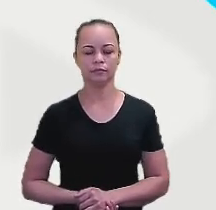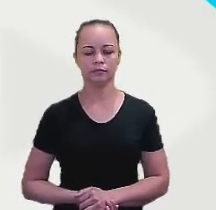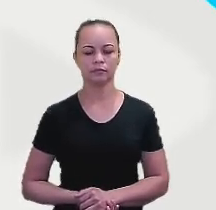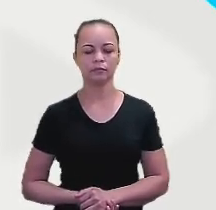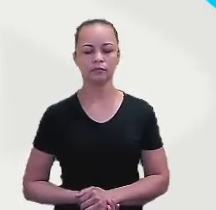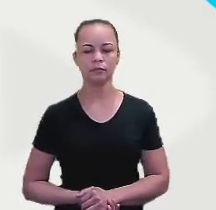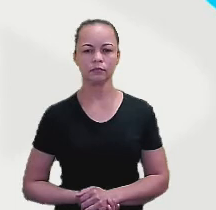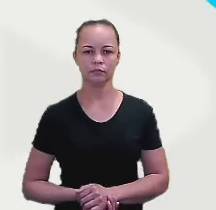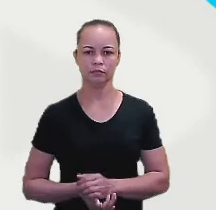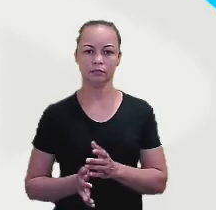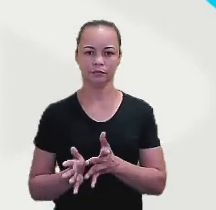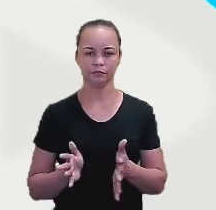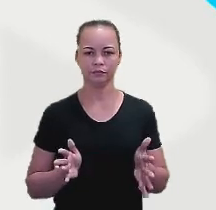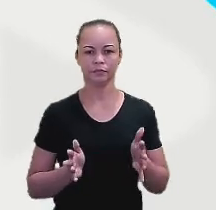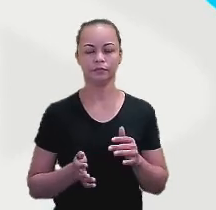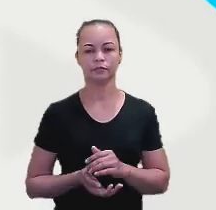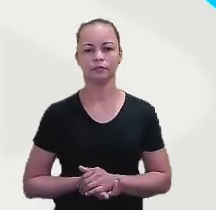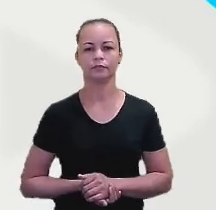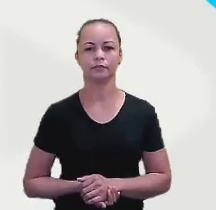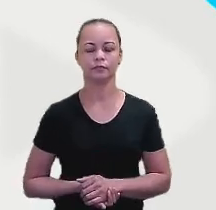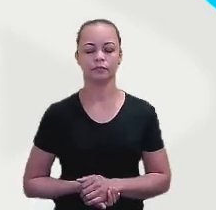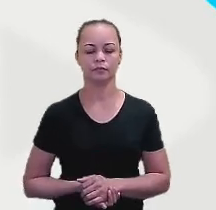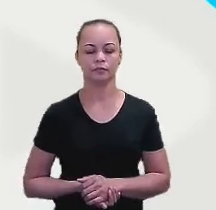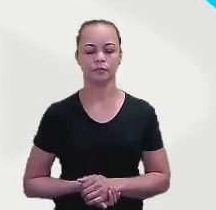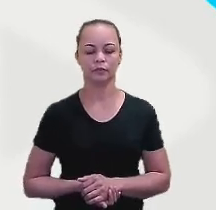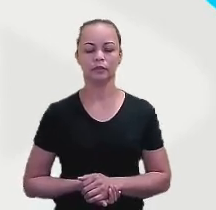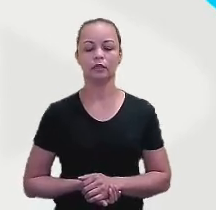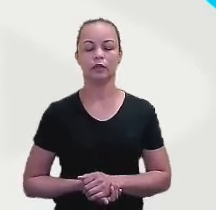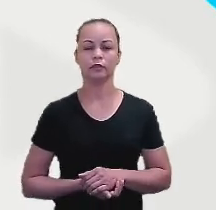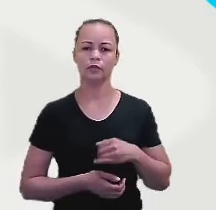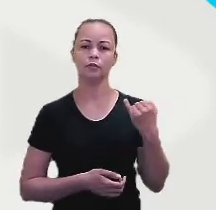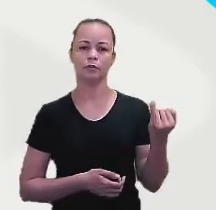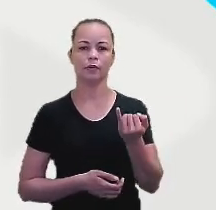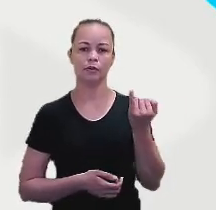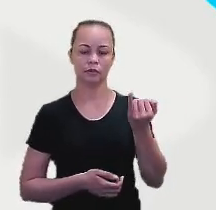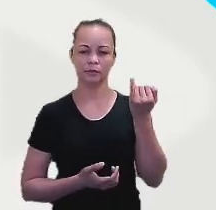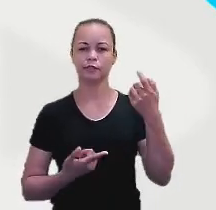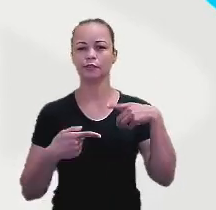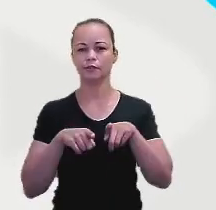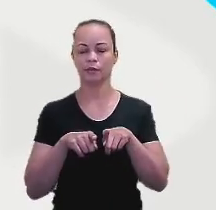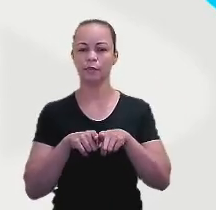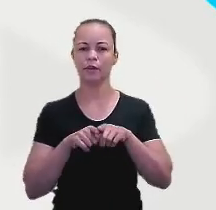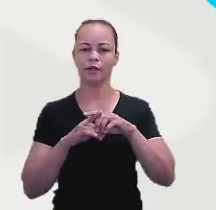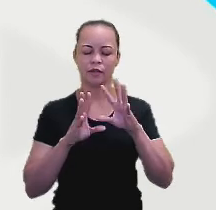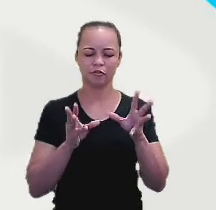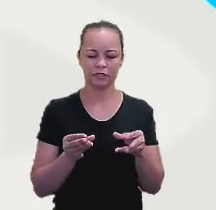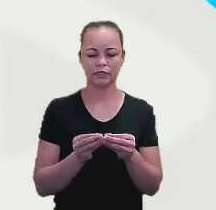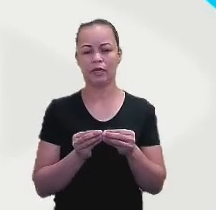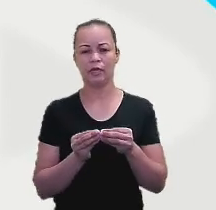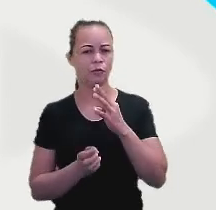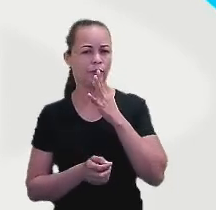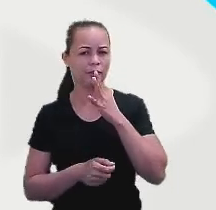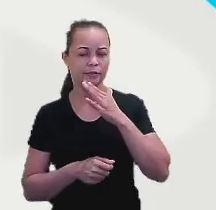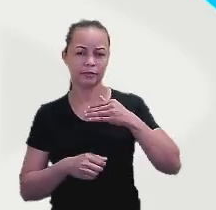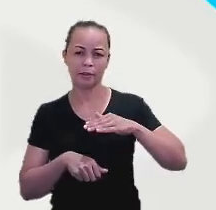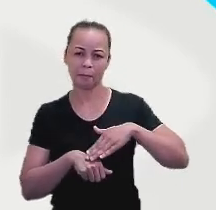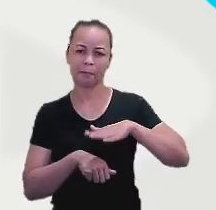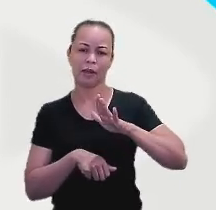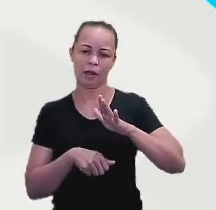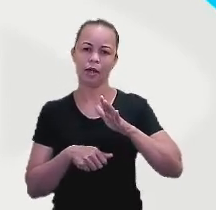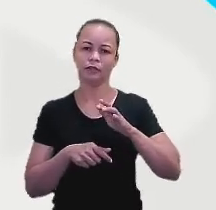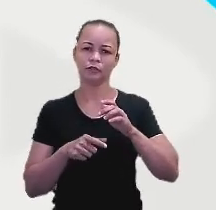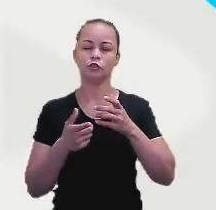Então, vamos continuar. Um dos motivos que é importante a gente revisar e conhecer mais de perto o gênero